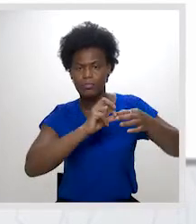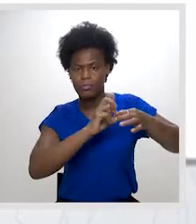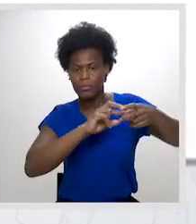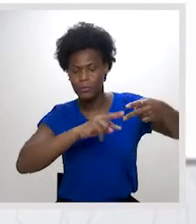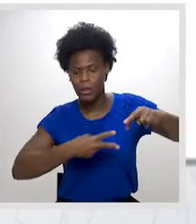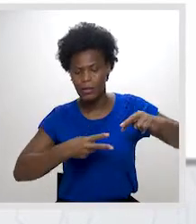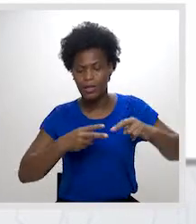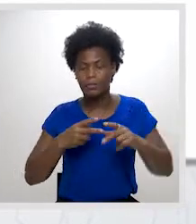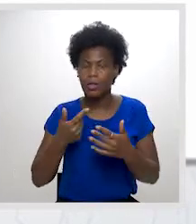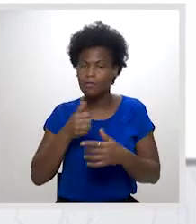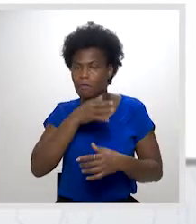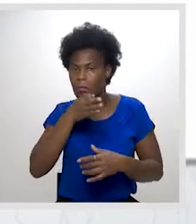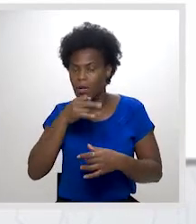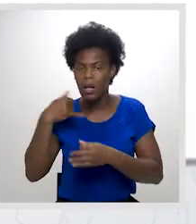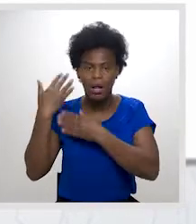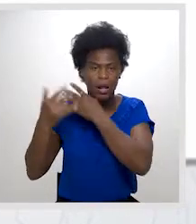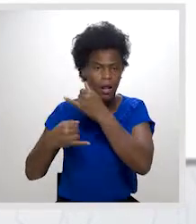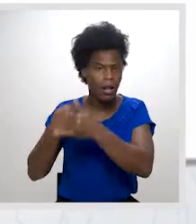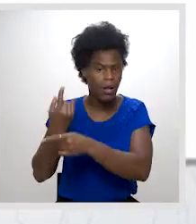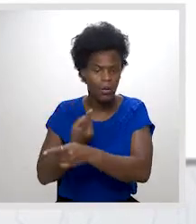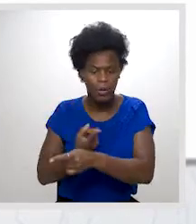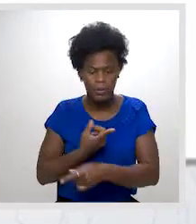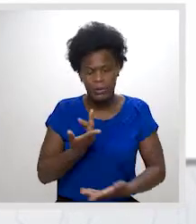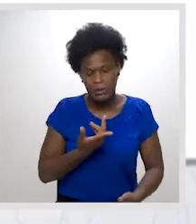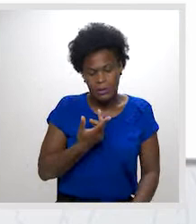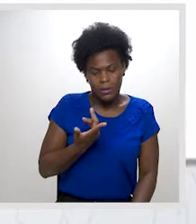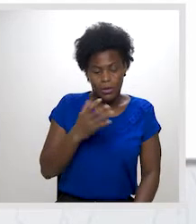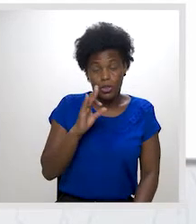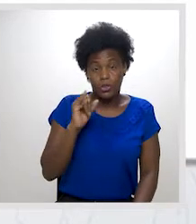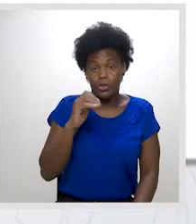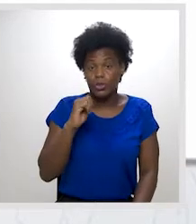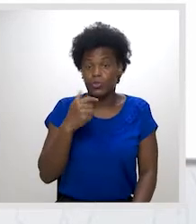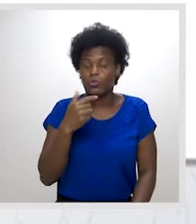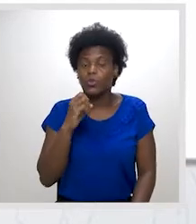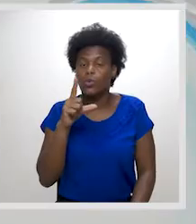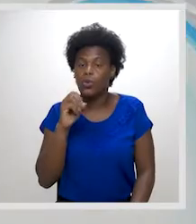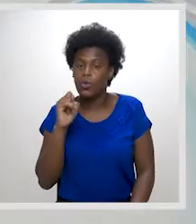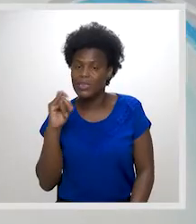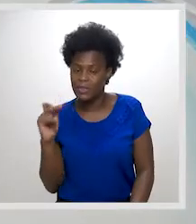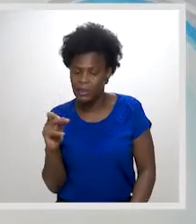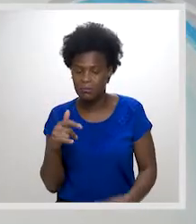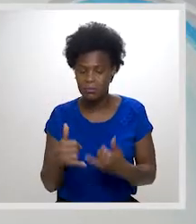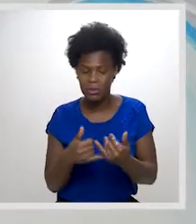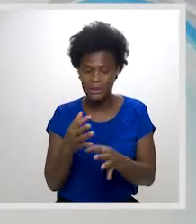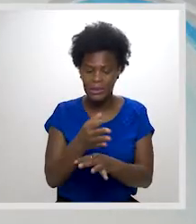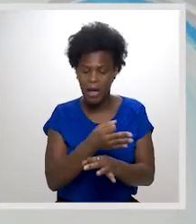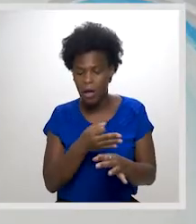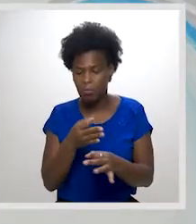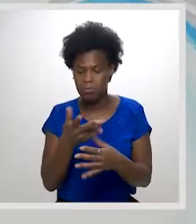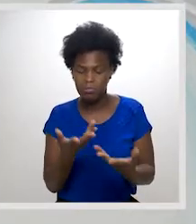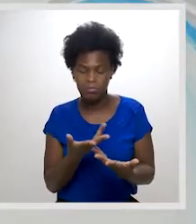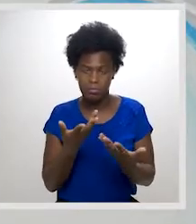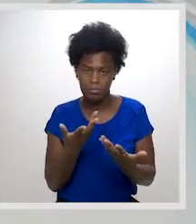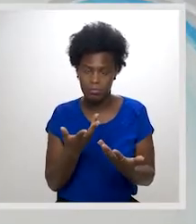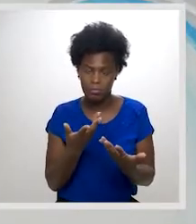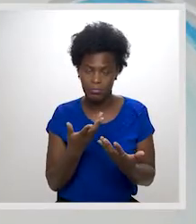hereditariedade, histologia, citologia e célula. Como estão a ver ali no vosso ecrã, estes